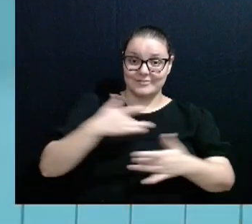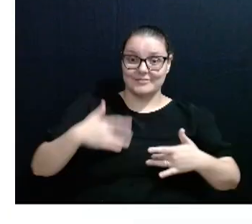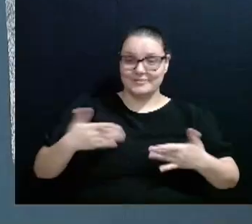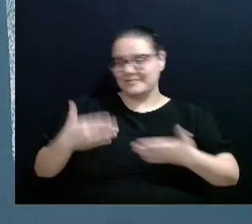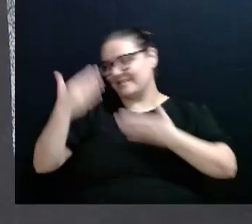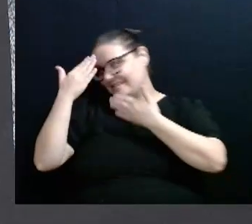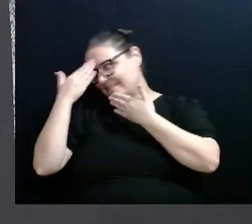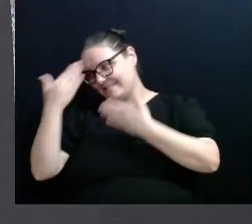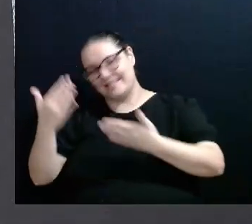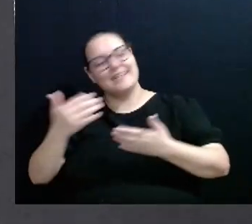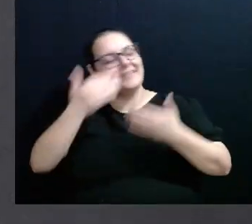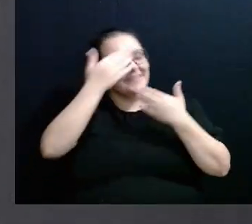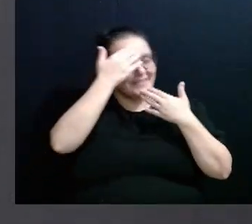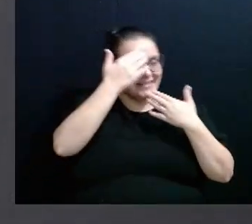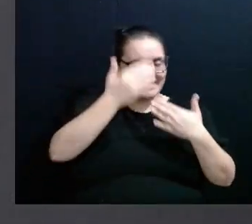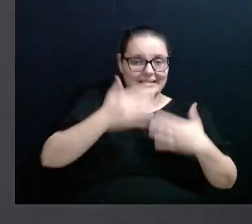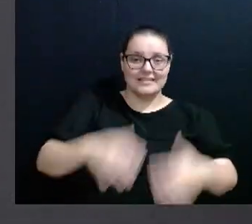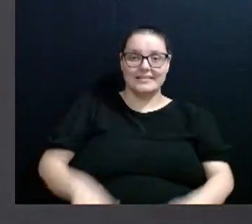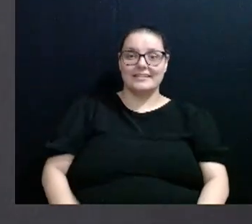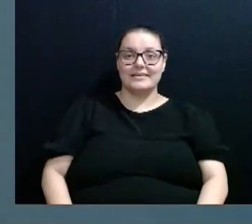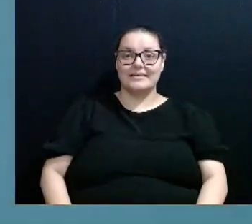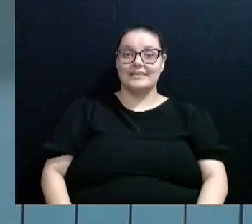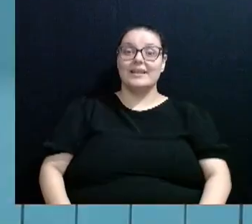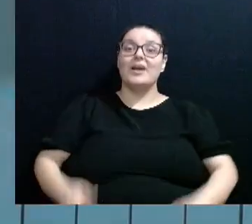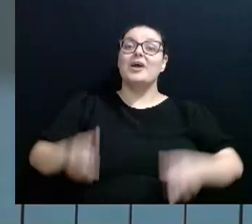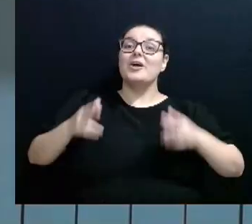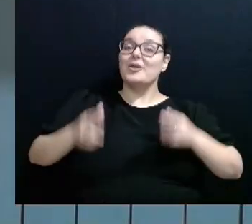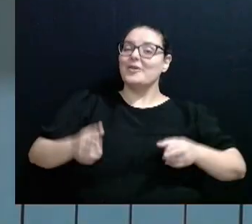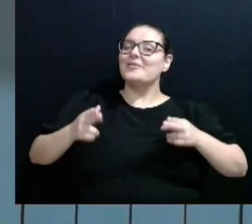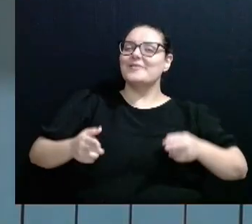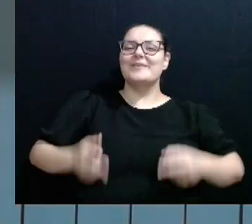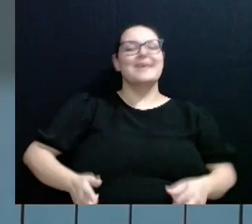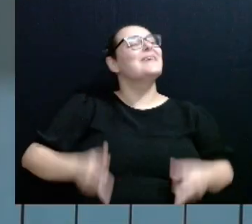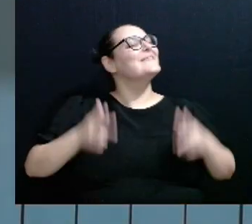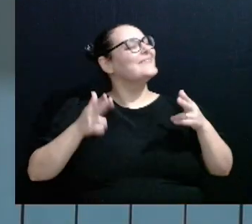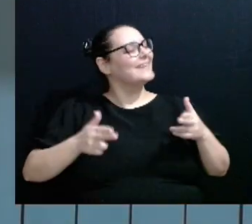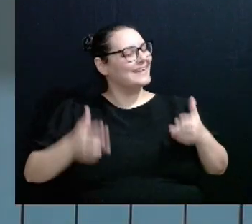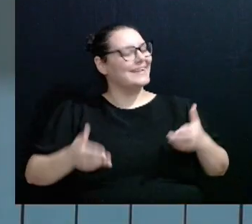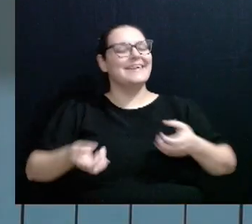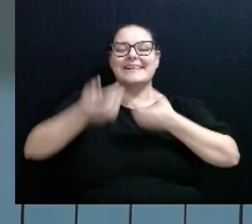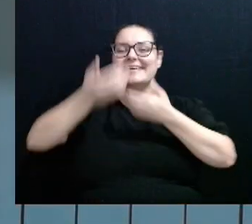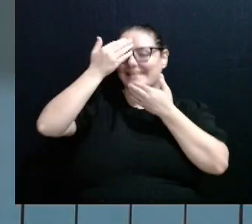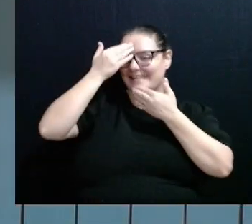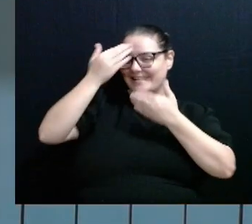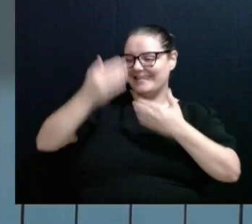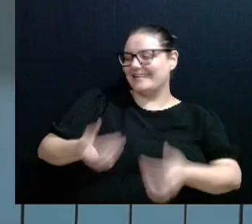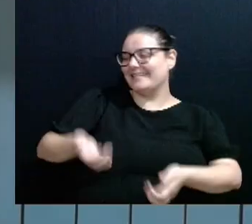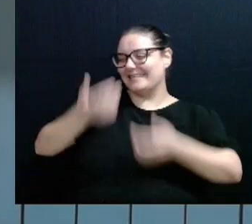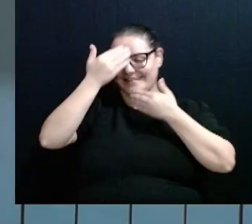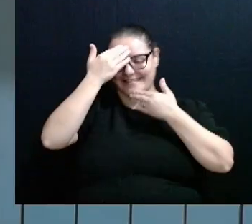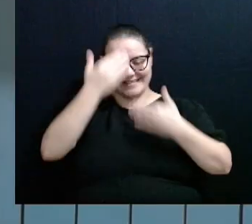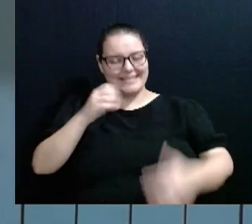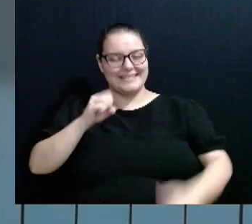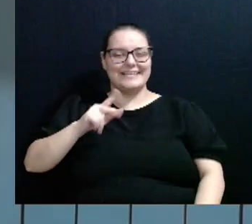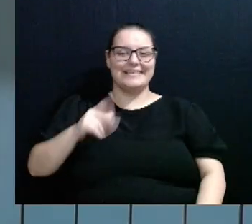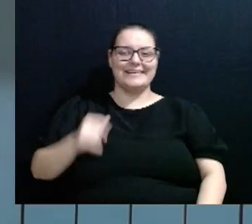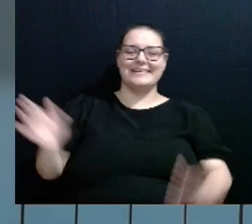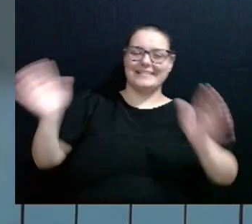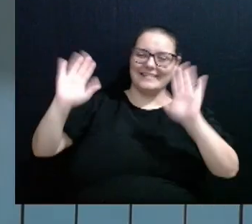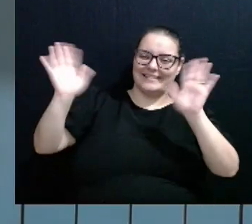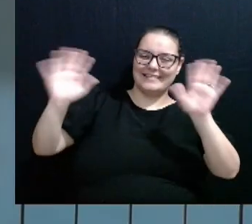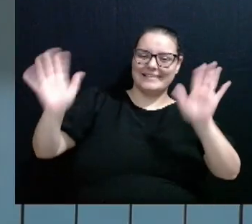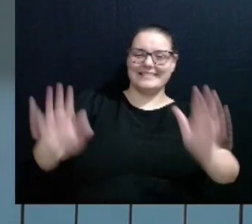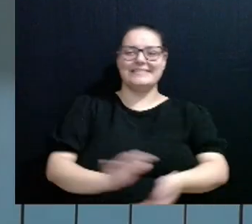viu? E bon appétit, hein? Bon appétit. Muito obrigada, Sophie. Tchau, tchau. O